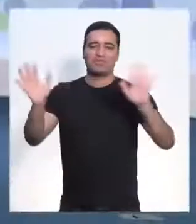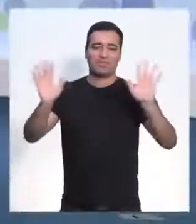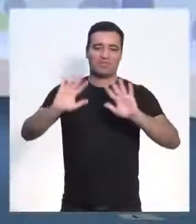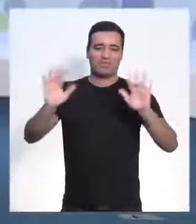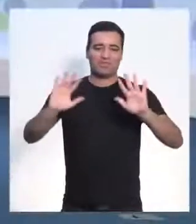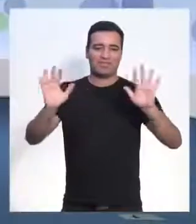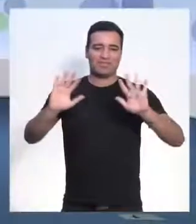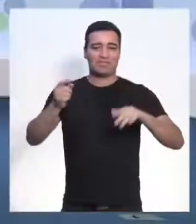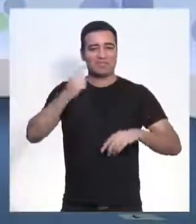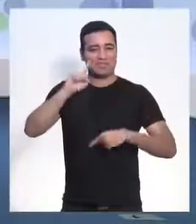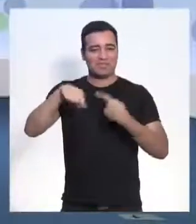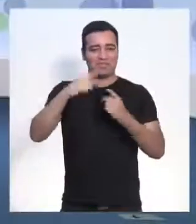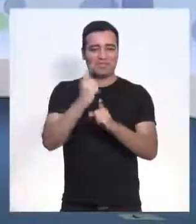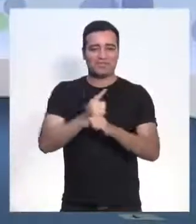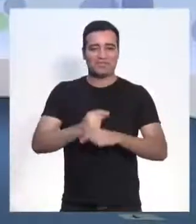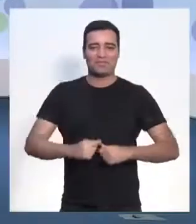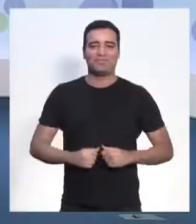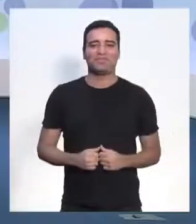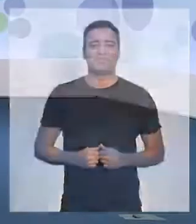bye. See you.